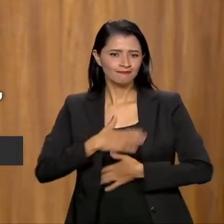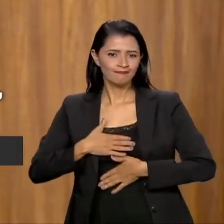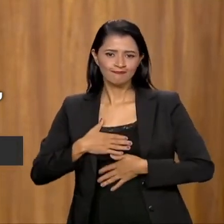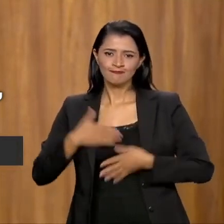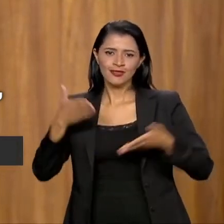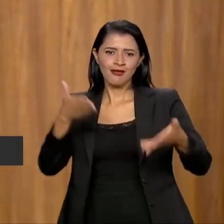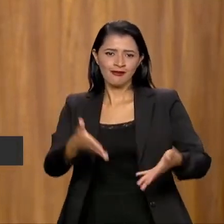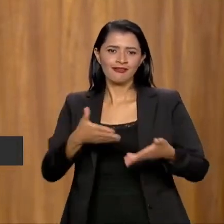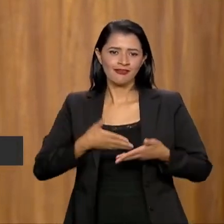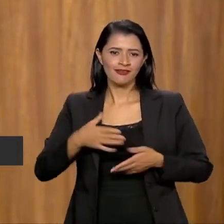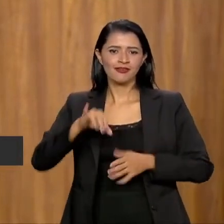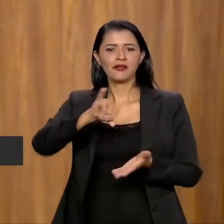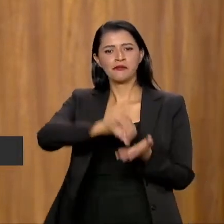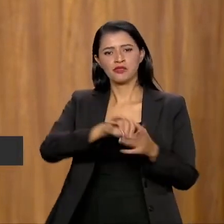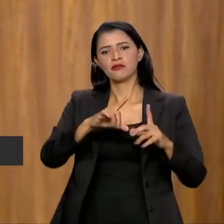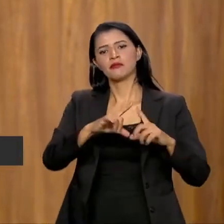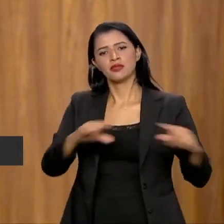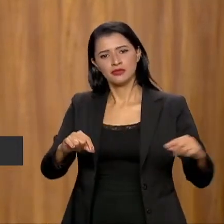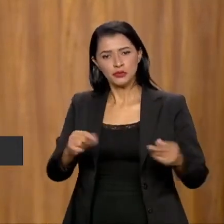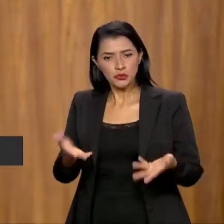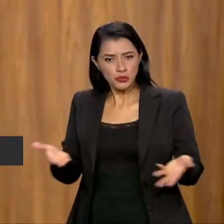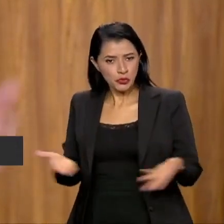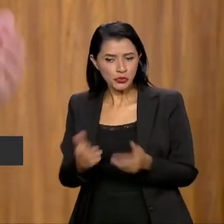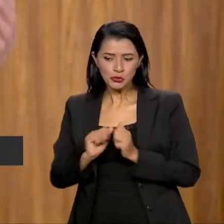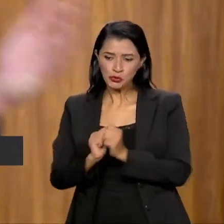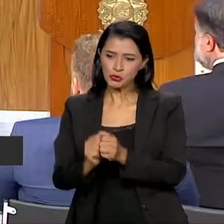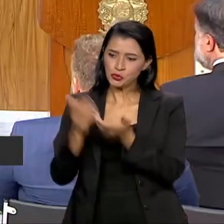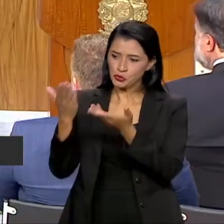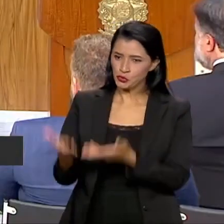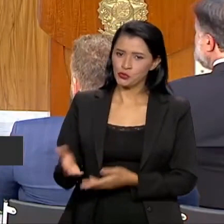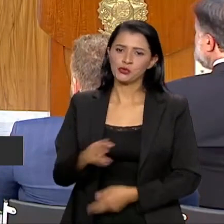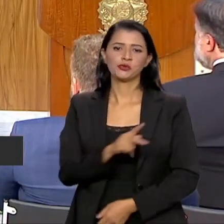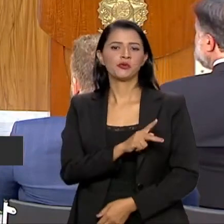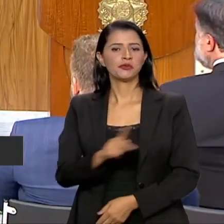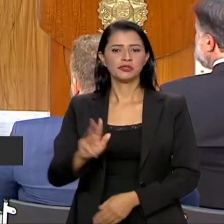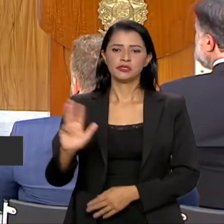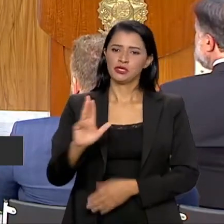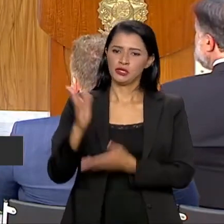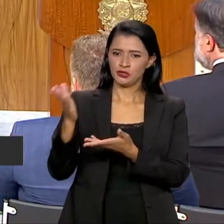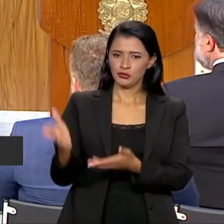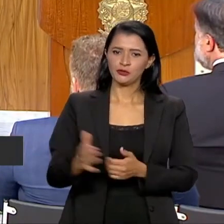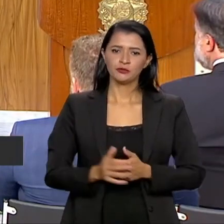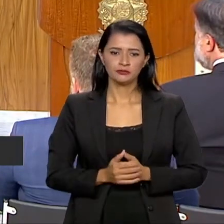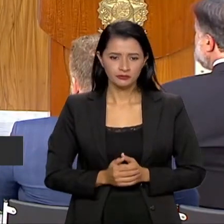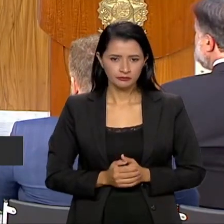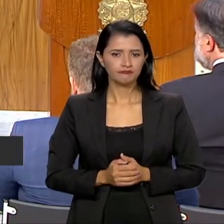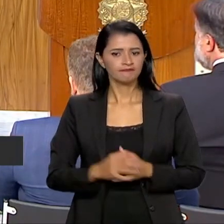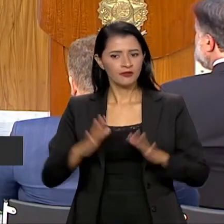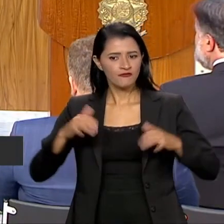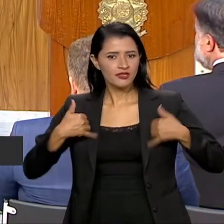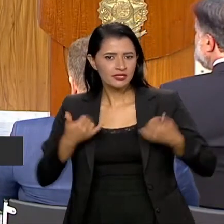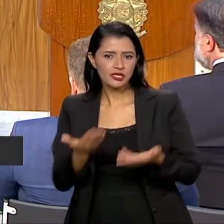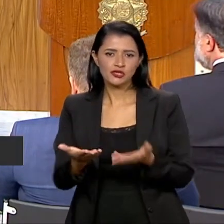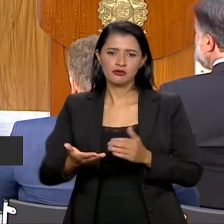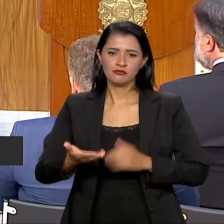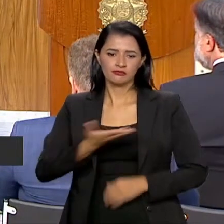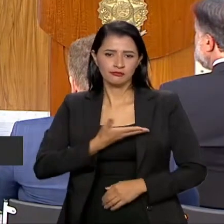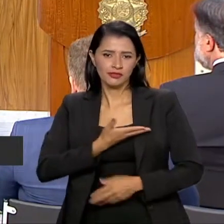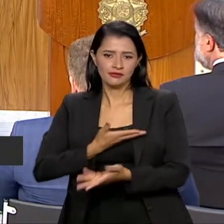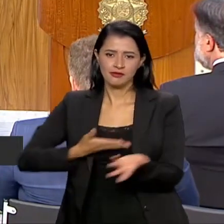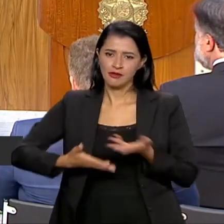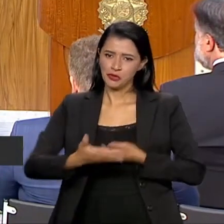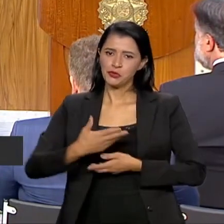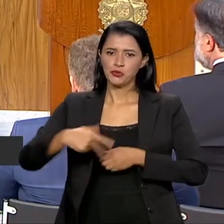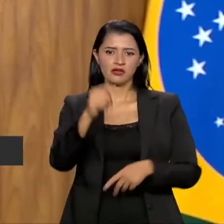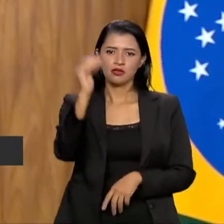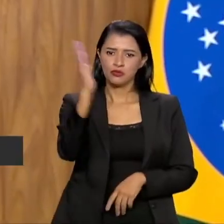aqui em Brasília hoje, junto com o presidente Luiz Inácio Lula da Silva, celebrando a amizade entre os